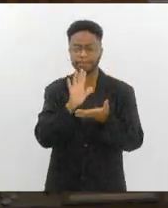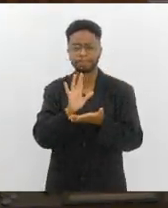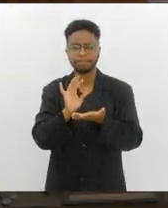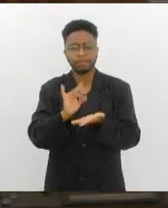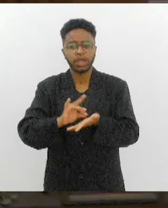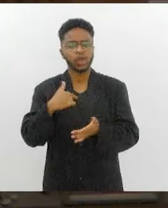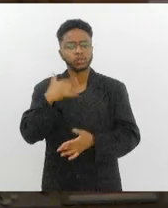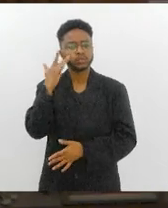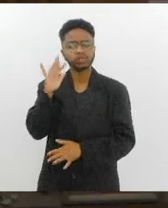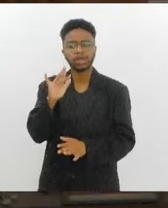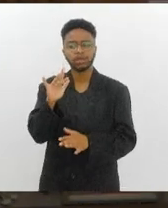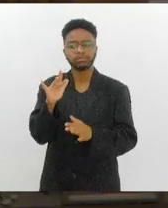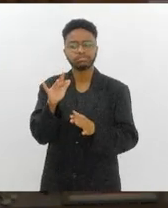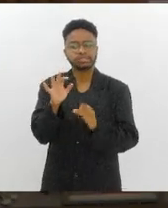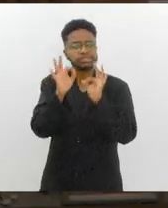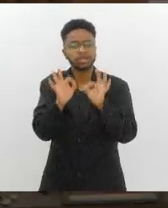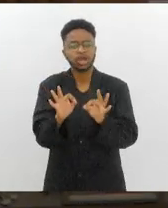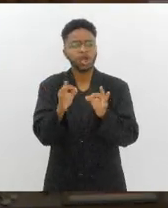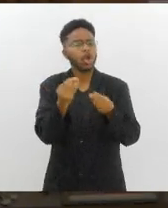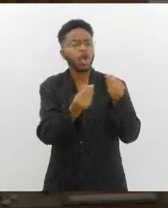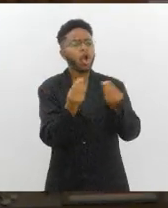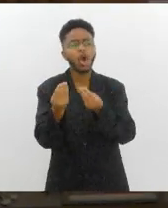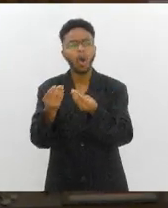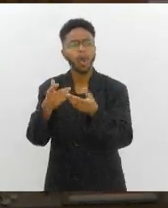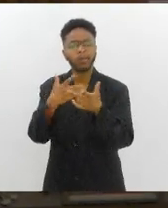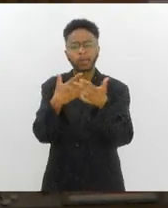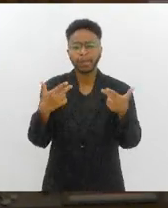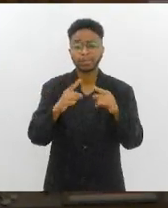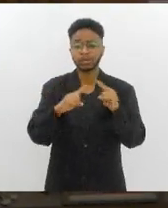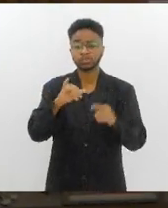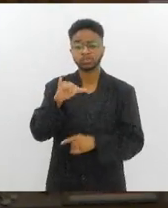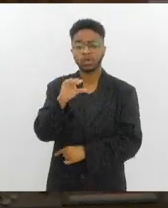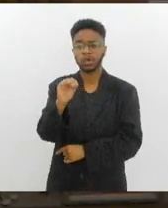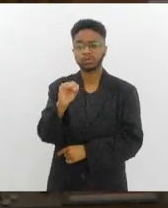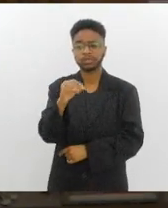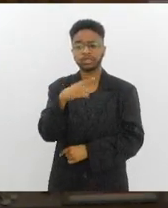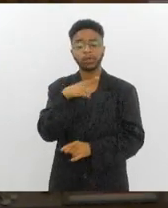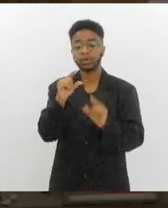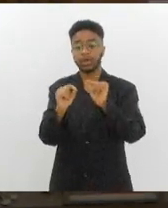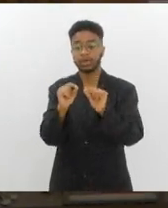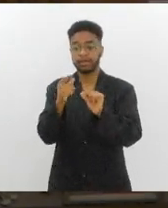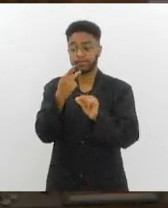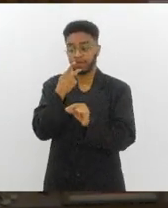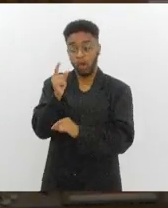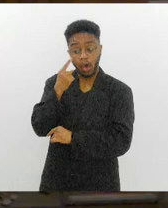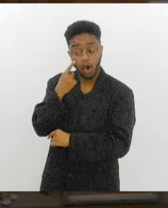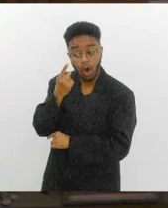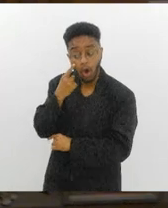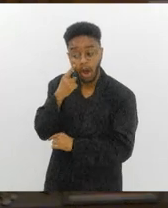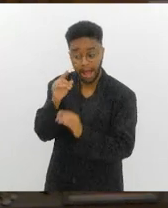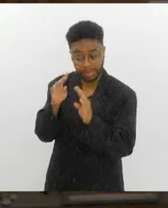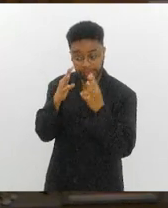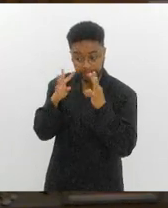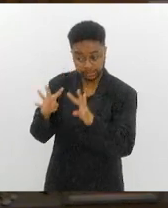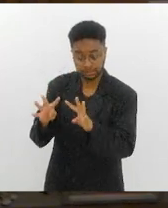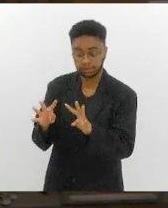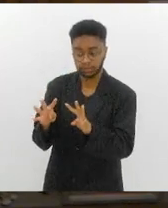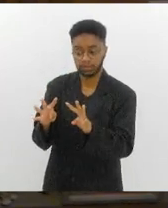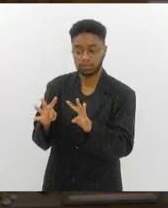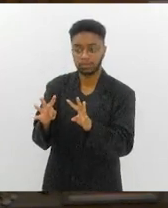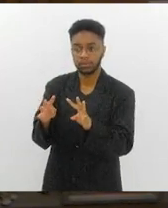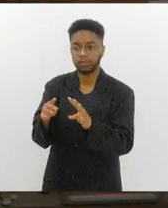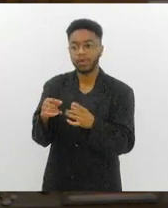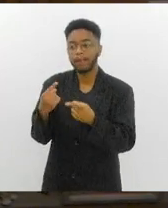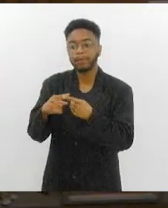direito como é que é. E o João, ele tem isso, fala, presta atenção. A gente é